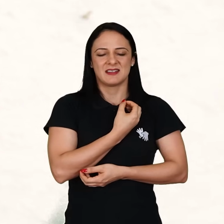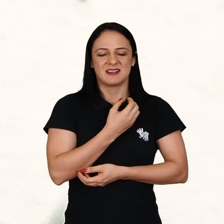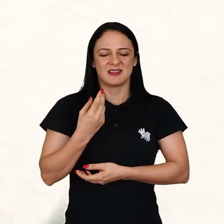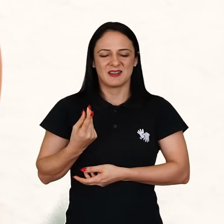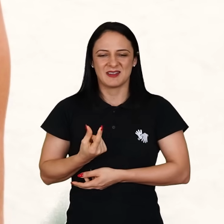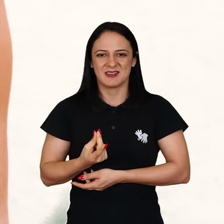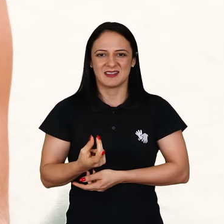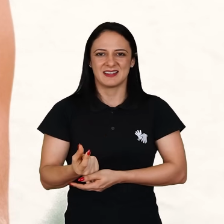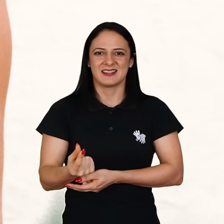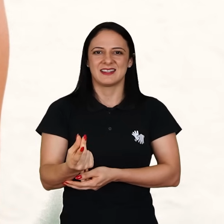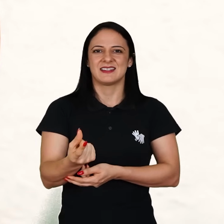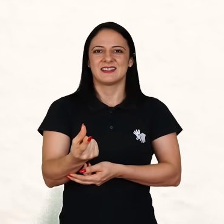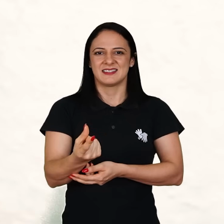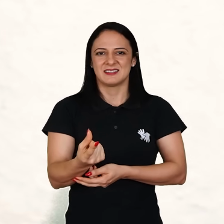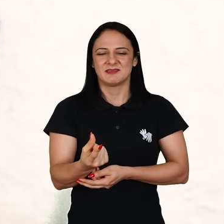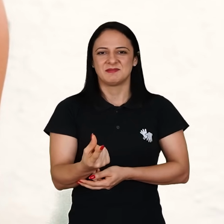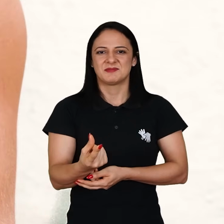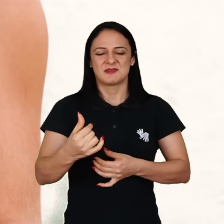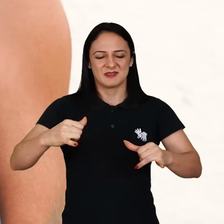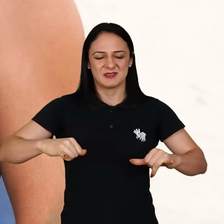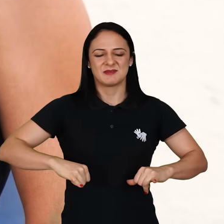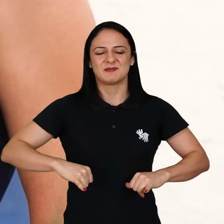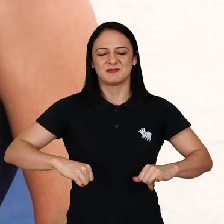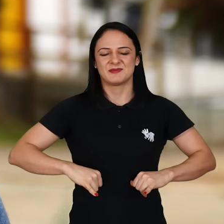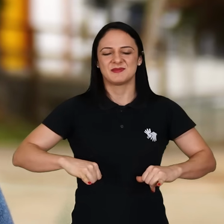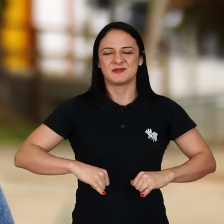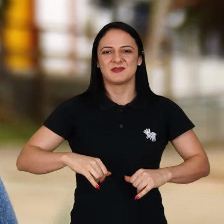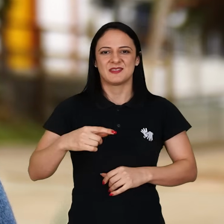cumprida a só.